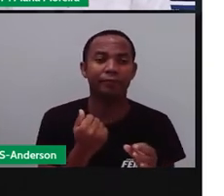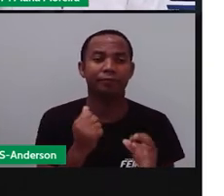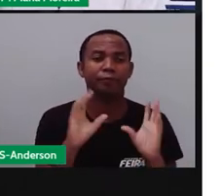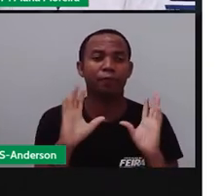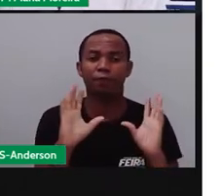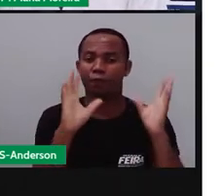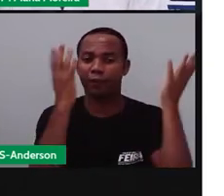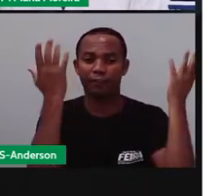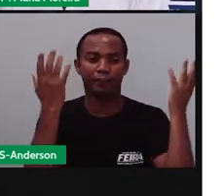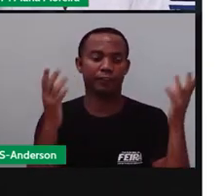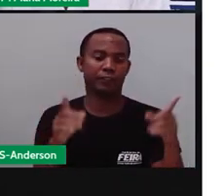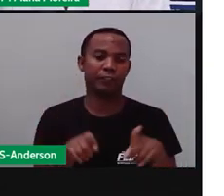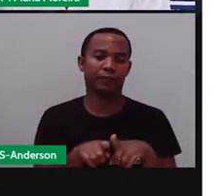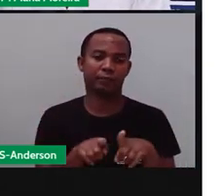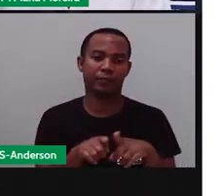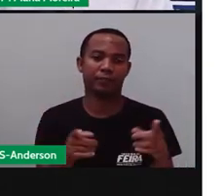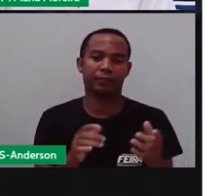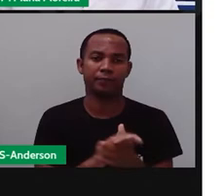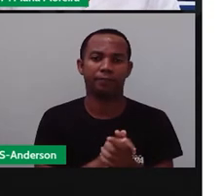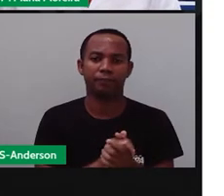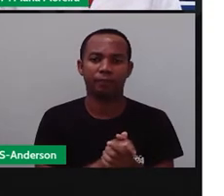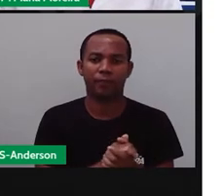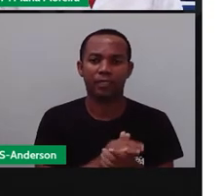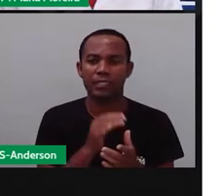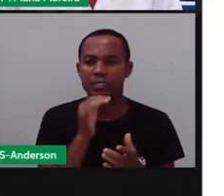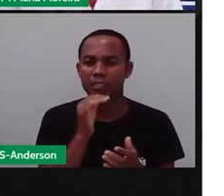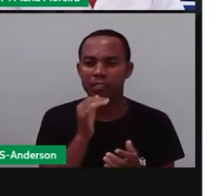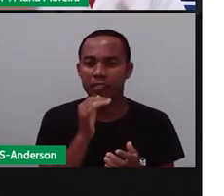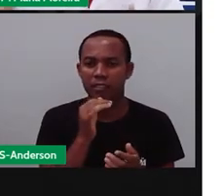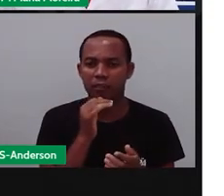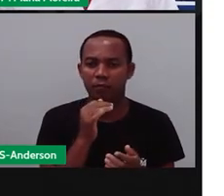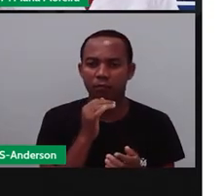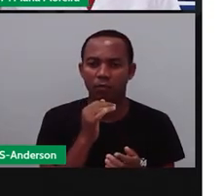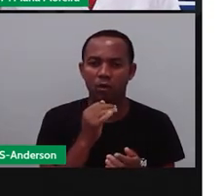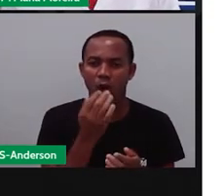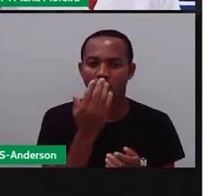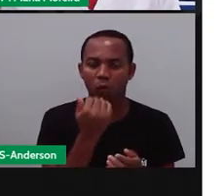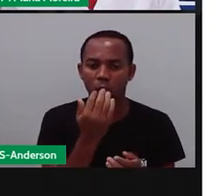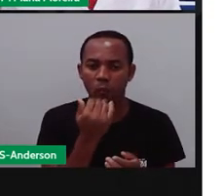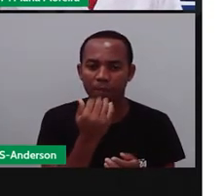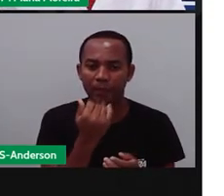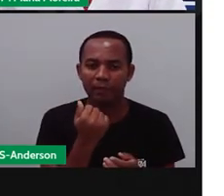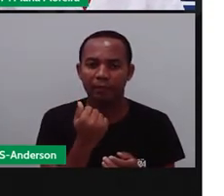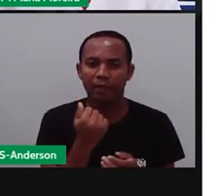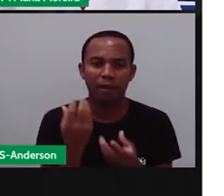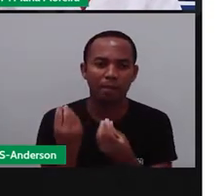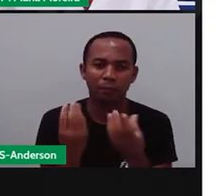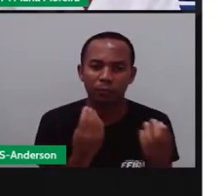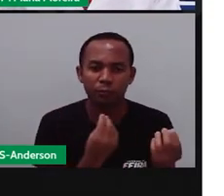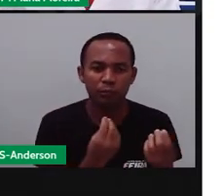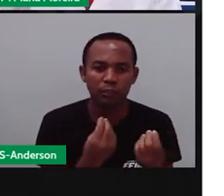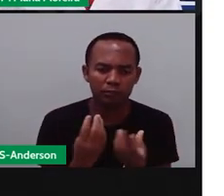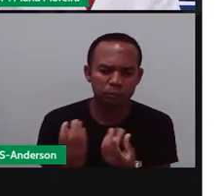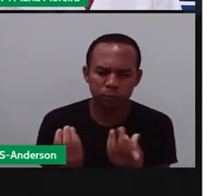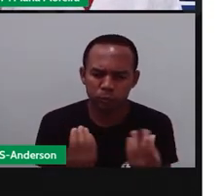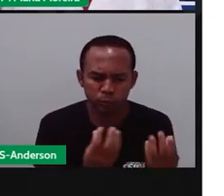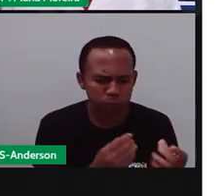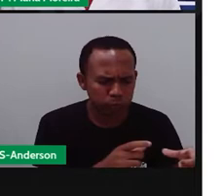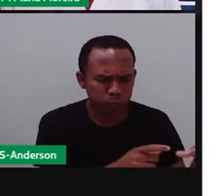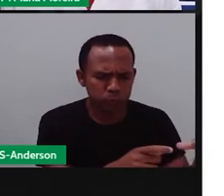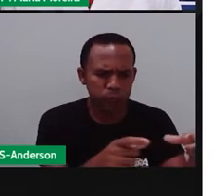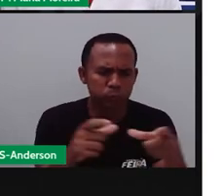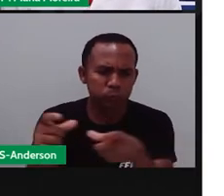um alimento ele só é produzido com fartura em uma determinada região, é obviamente que nessa